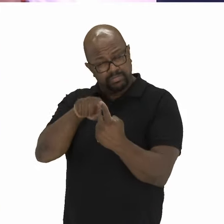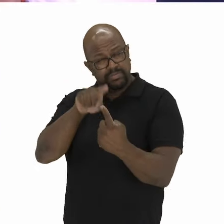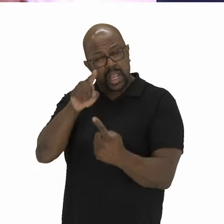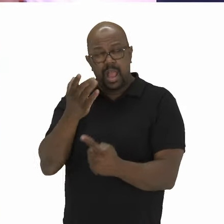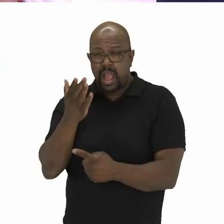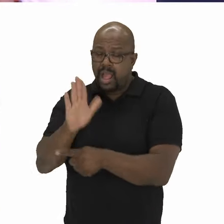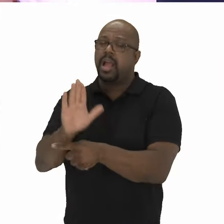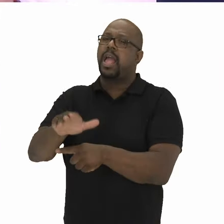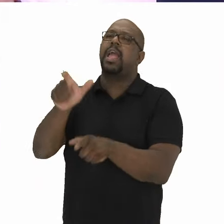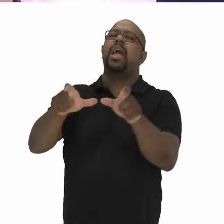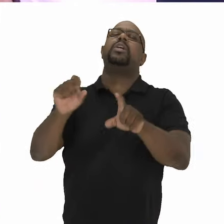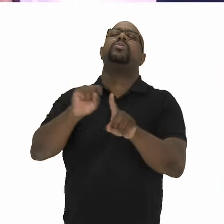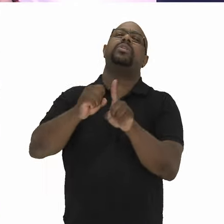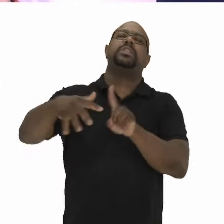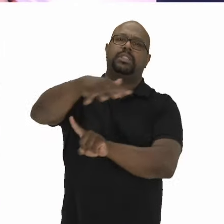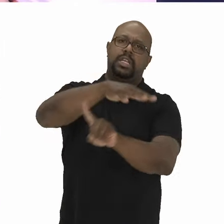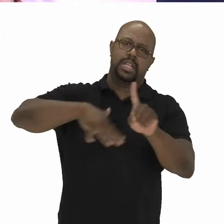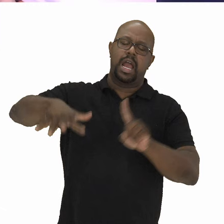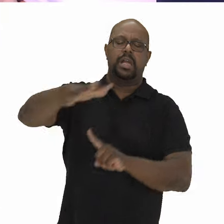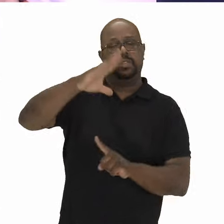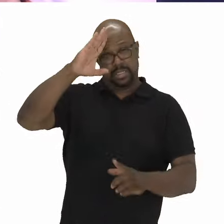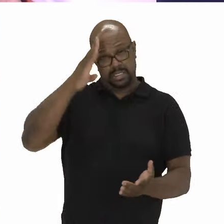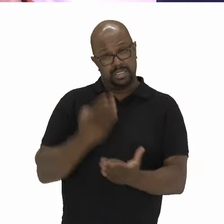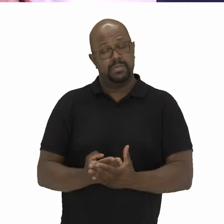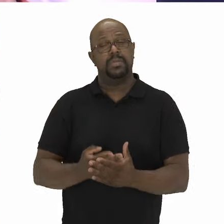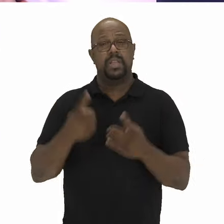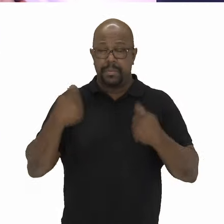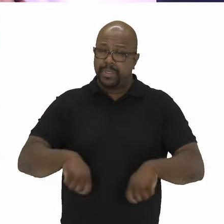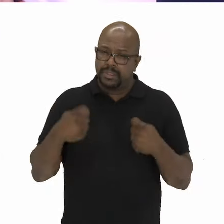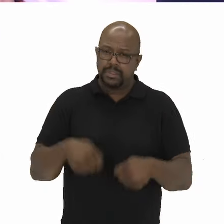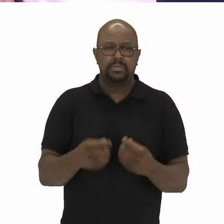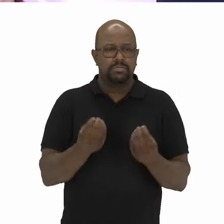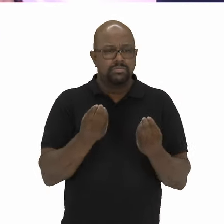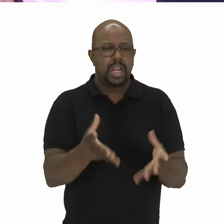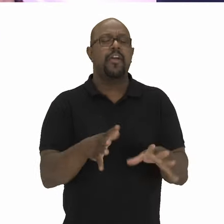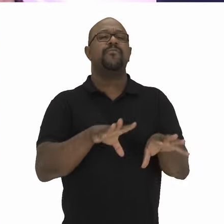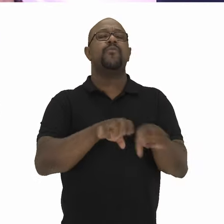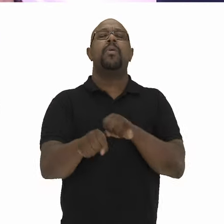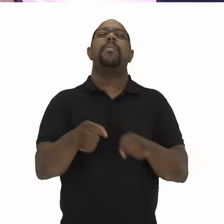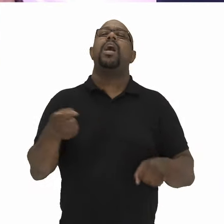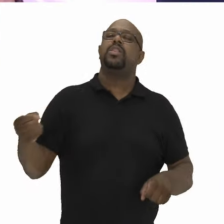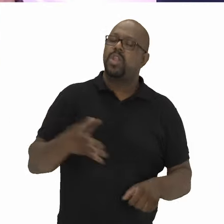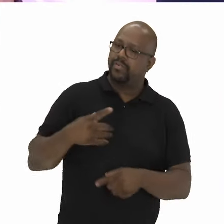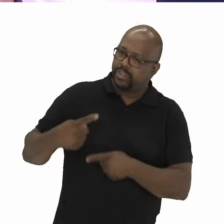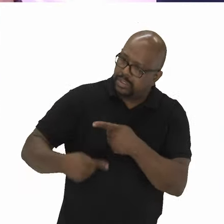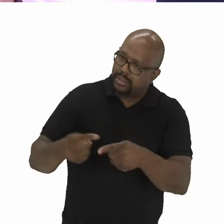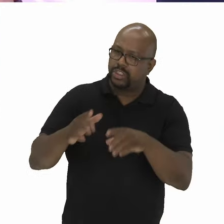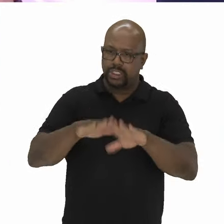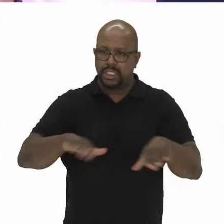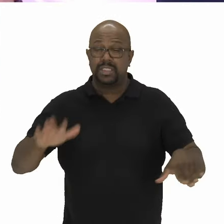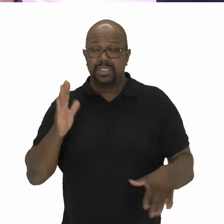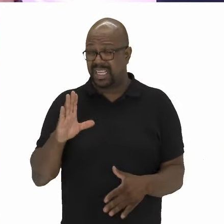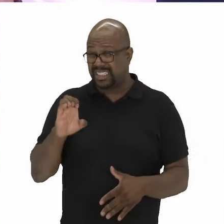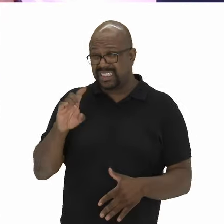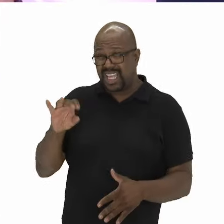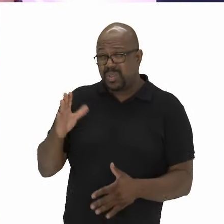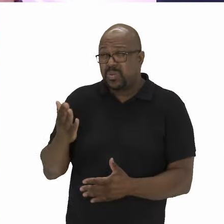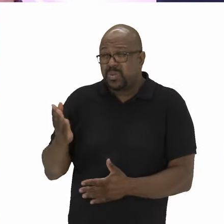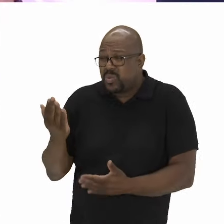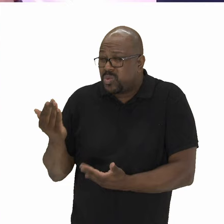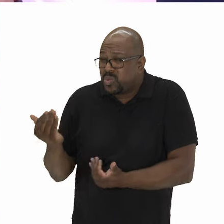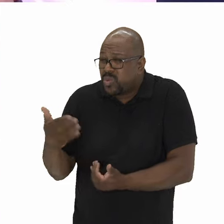público beneficiário é a sociedade Nós acreditamos que é preciso formar novas gerações de crianças que